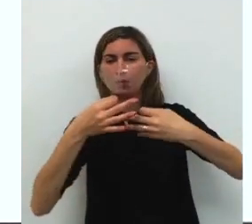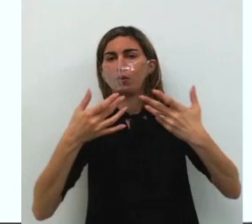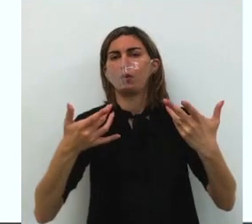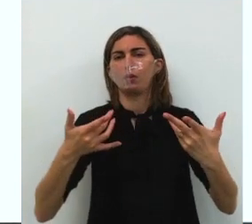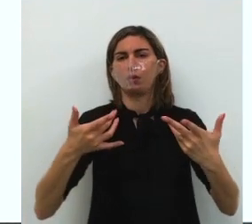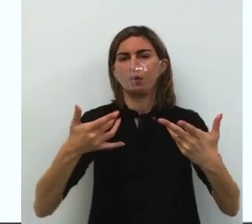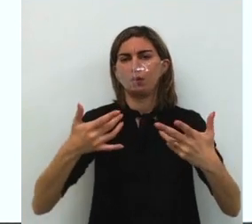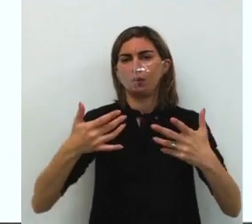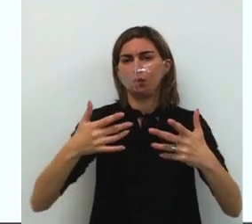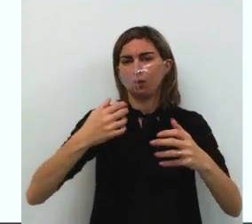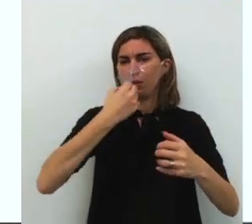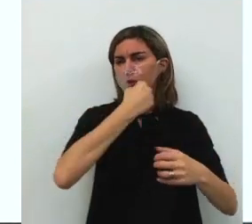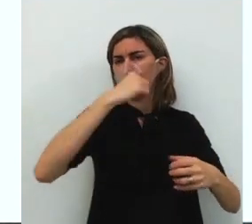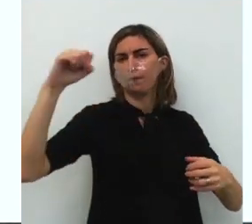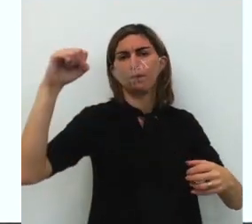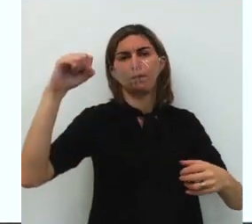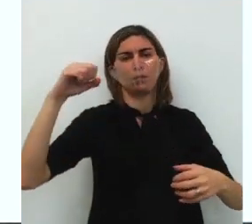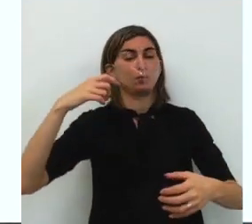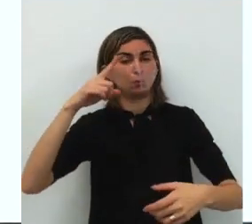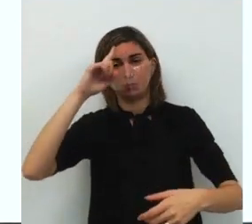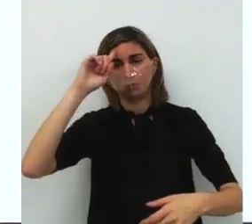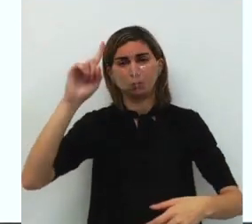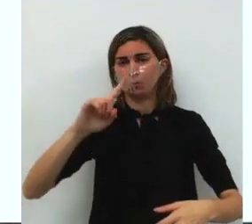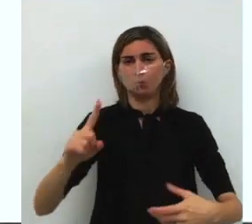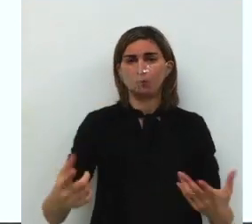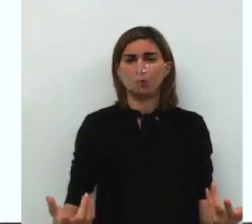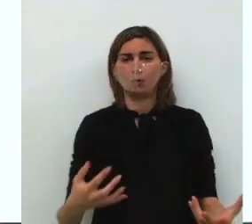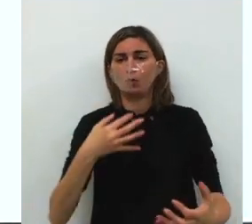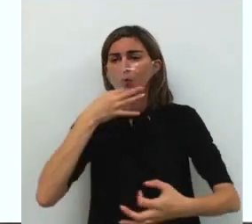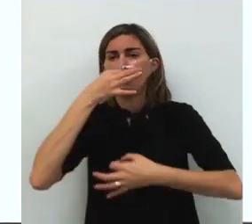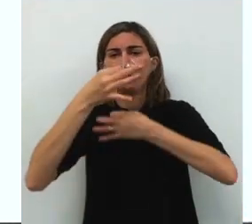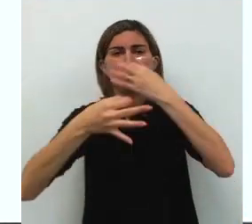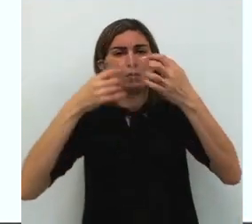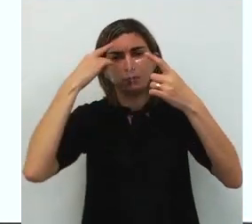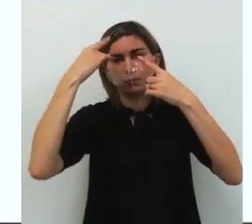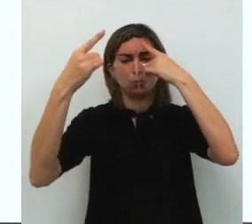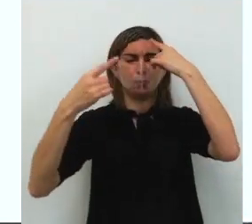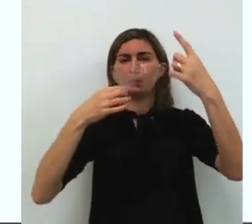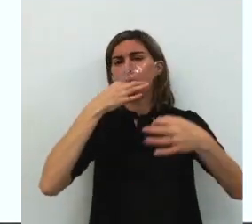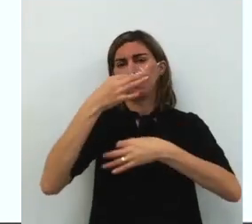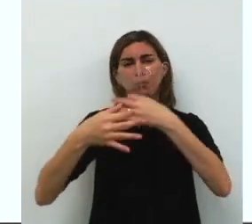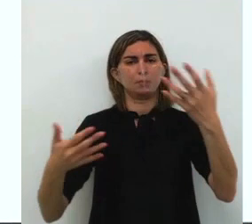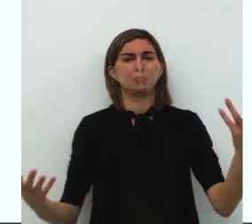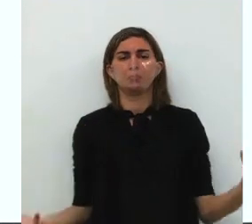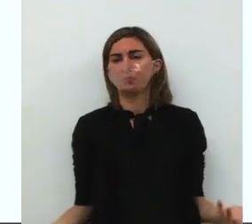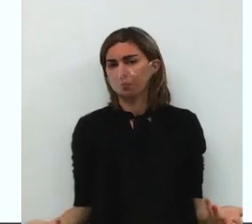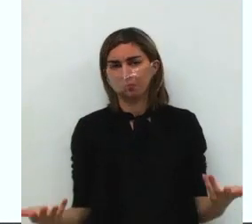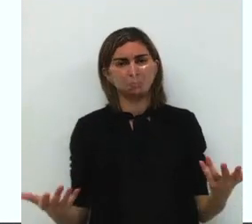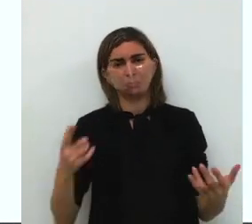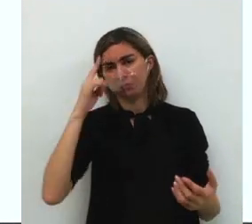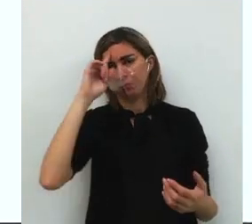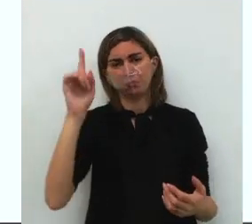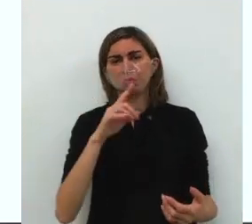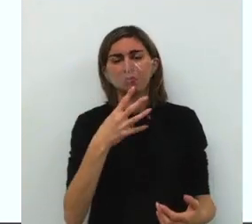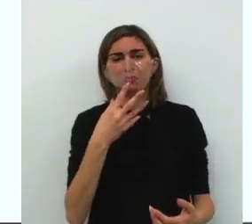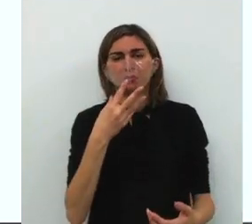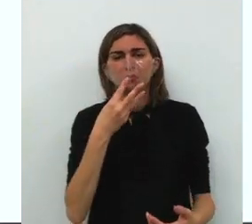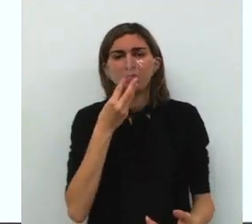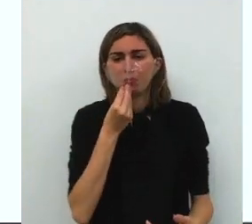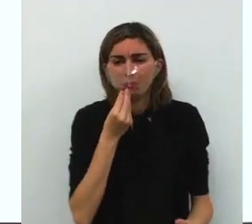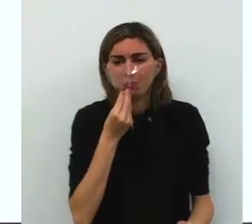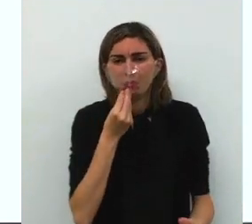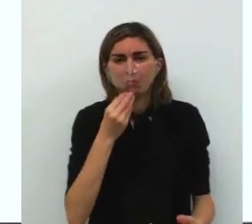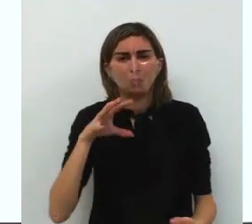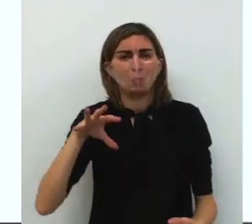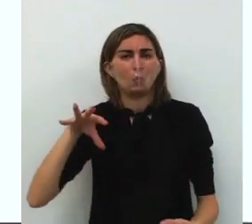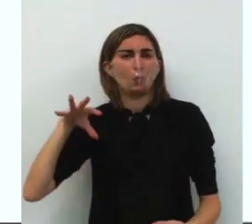argumentação, aquela sua defesa, e o que? Você não está impondo suas ideias. A sua opinião não sai da boca,